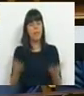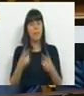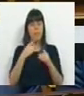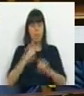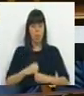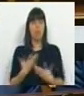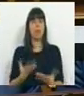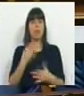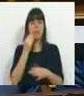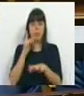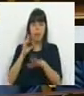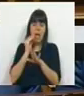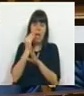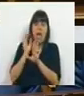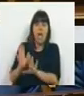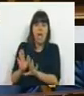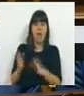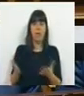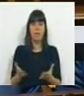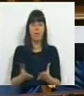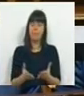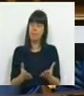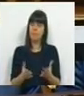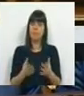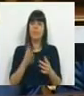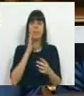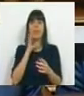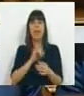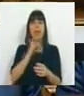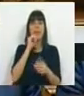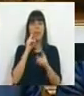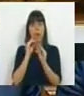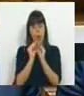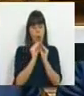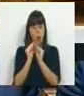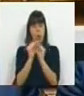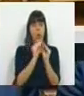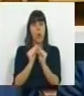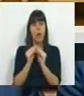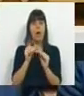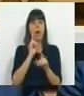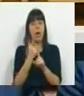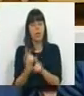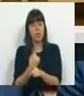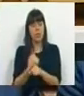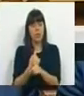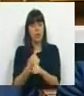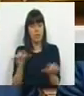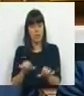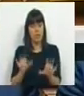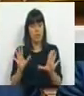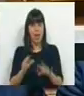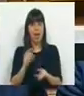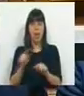de um impulso patológico para arranjar sempre um bode expiatório quando as coisas lhe correm